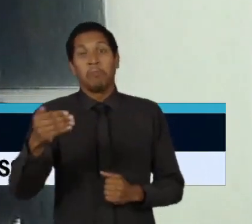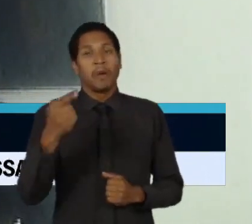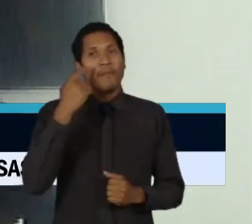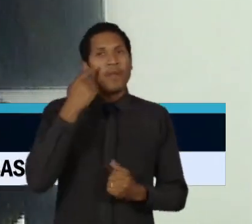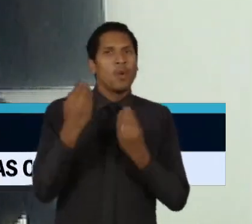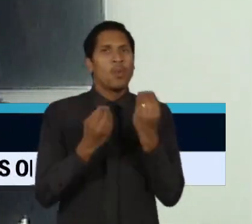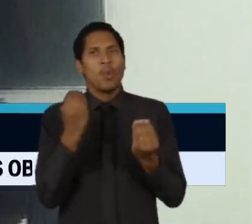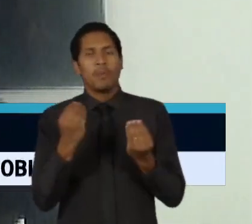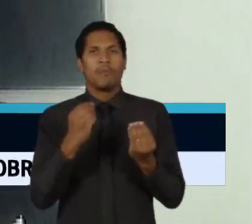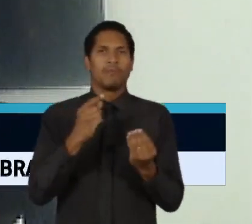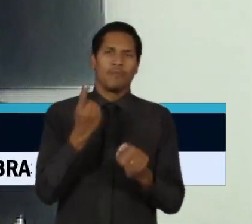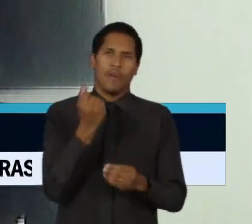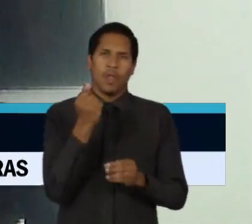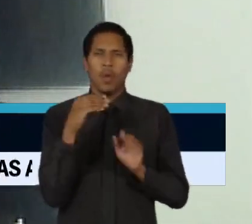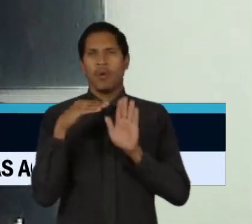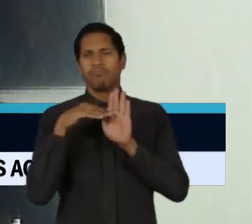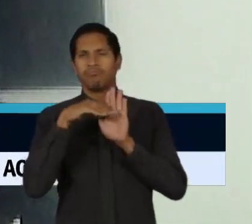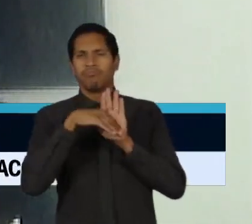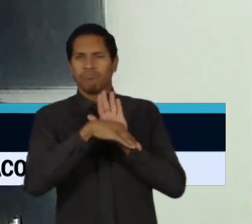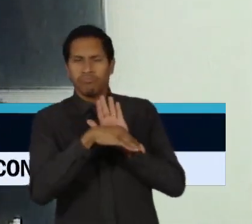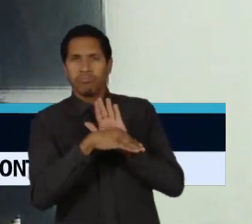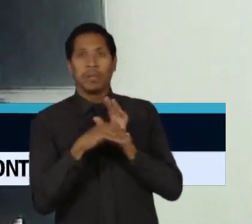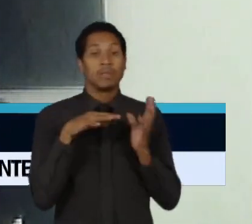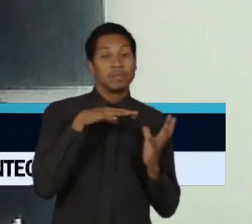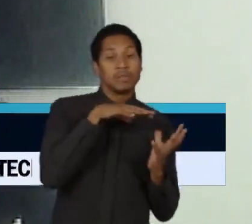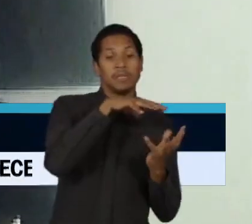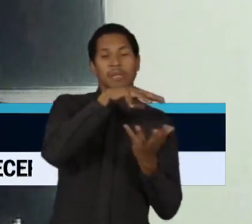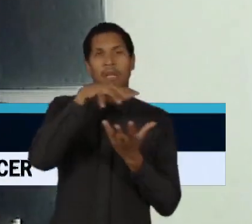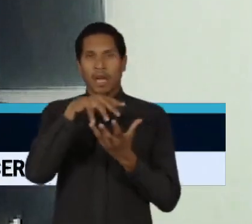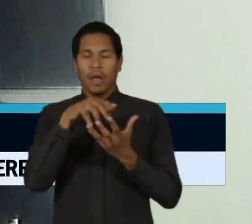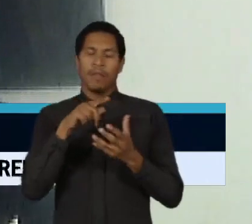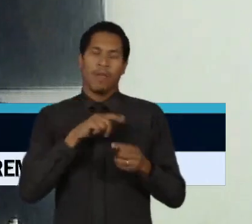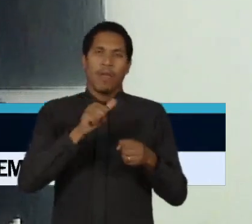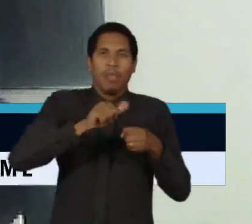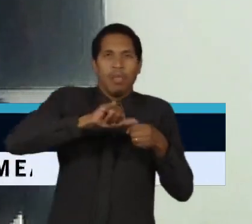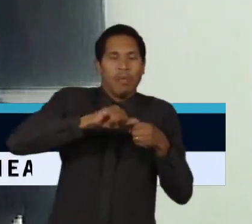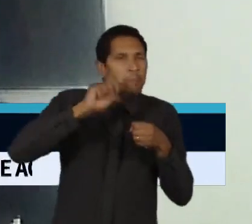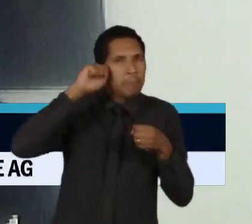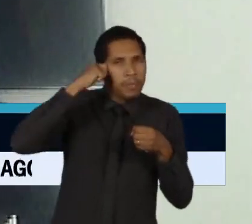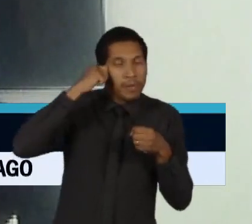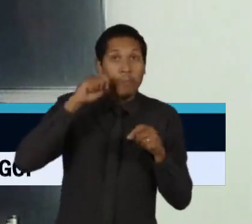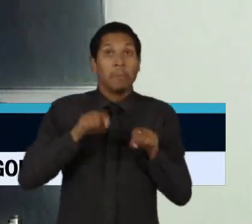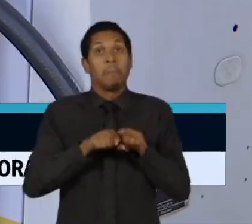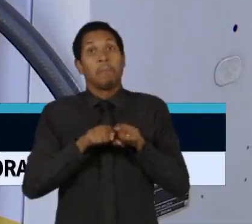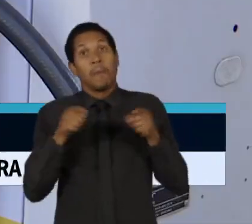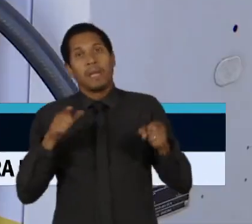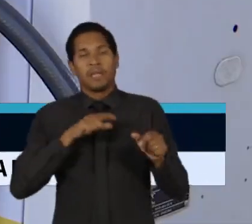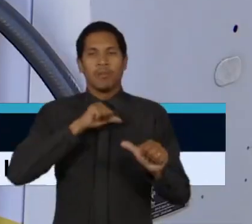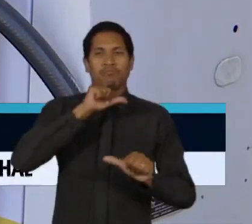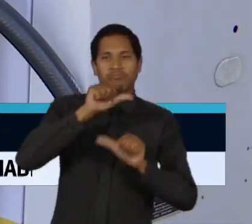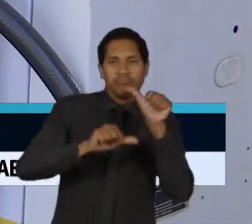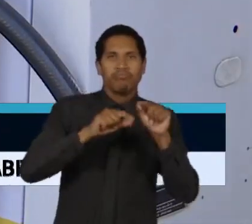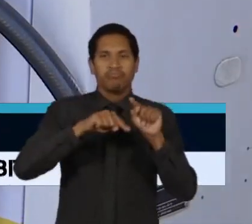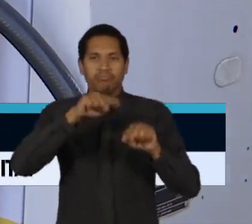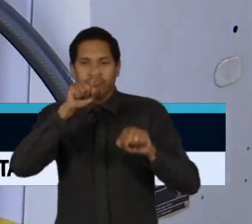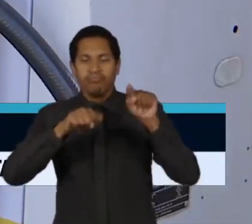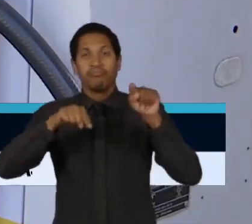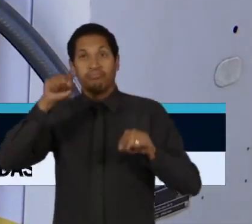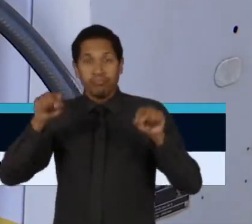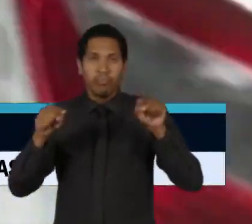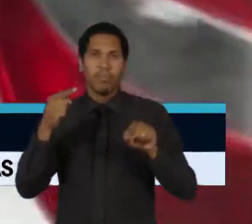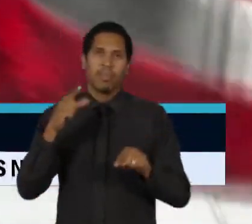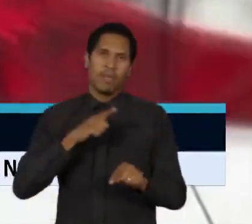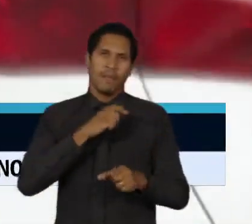do mercado internacional de petróleo, mas ainda muita volatilidade, como nós observamos ao longo de todo o ano